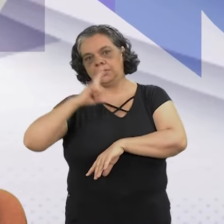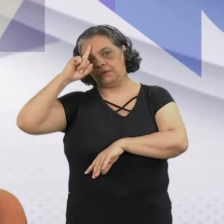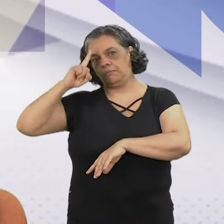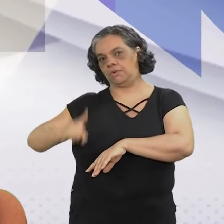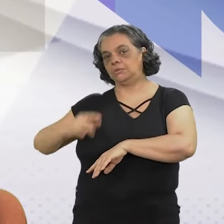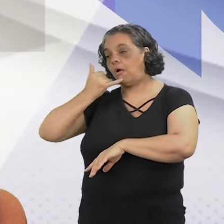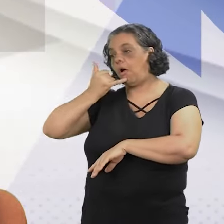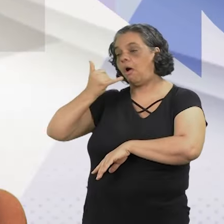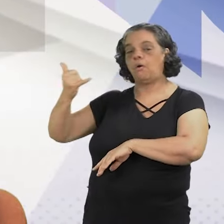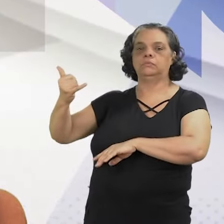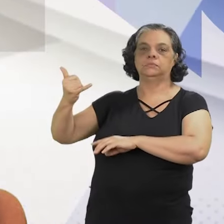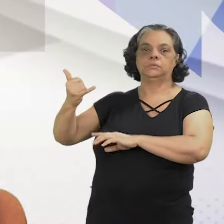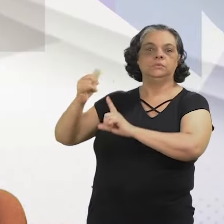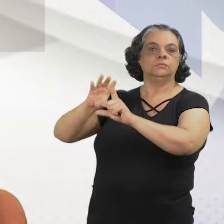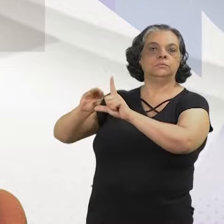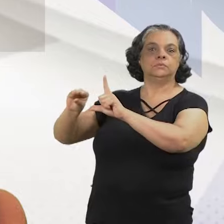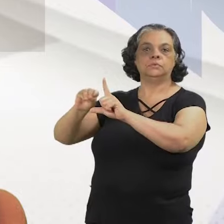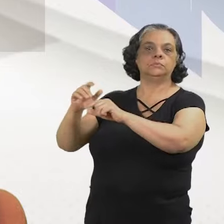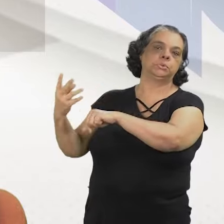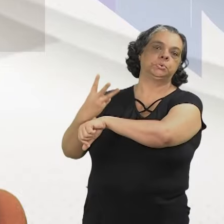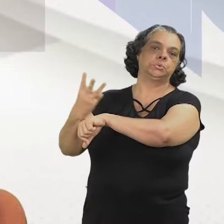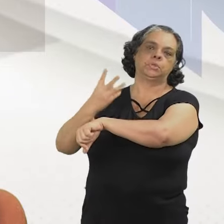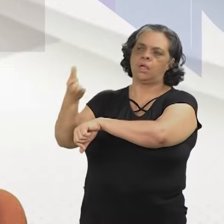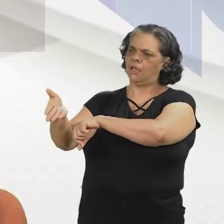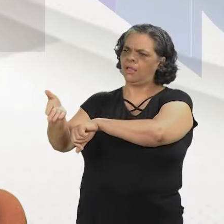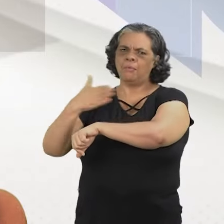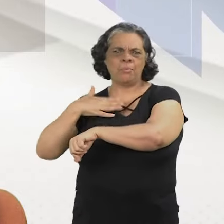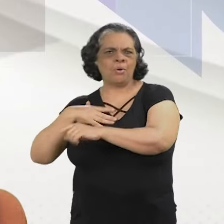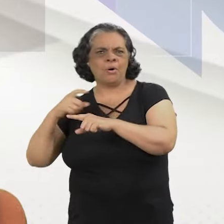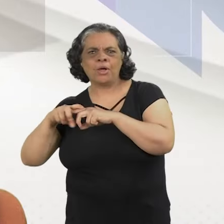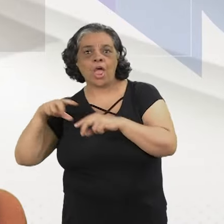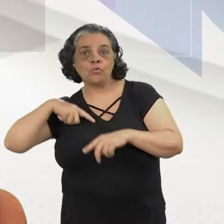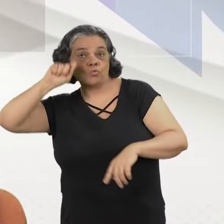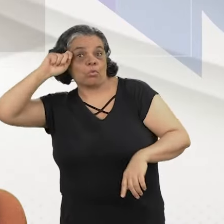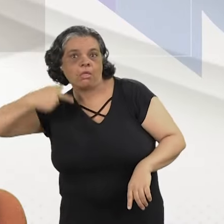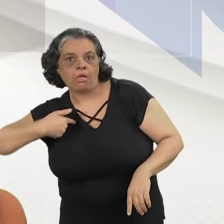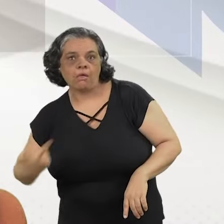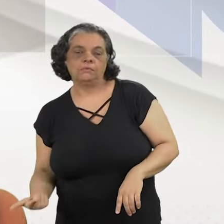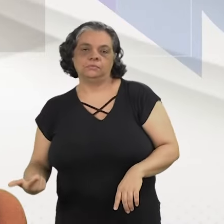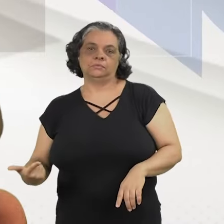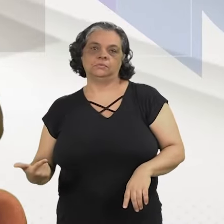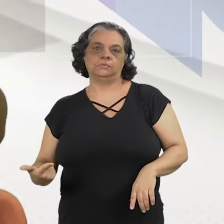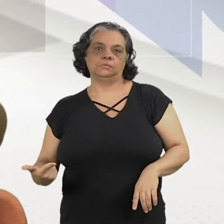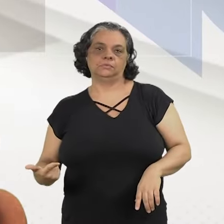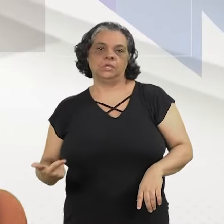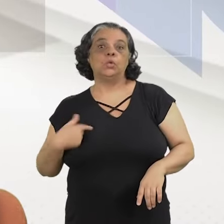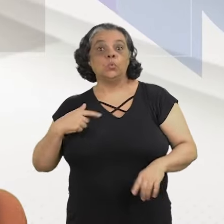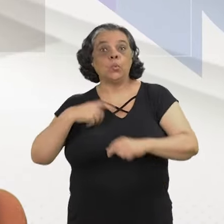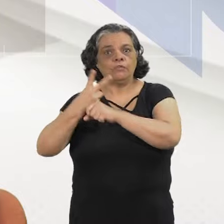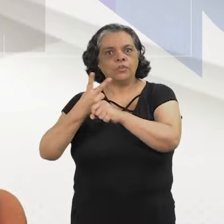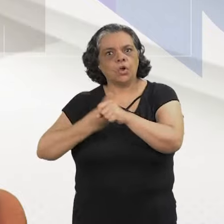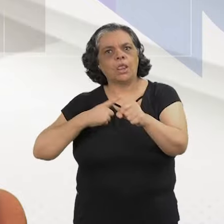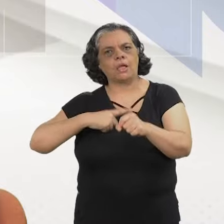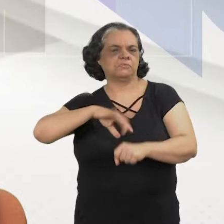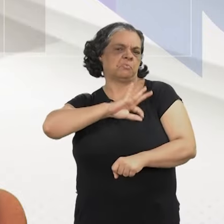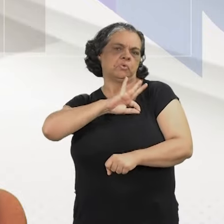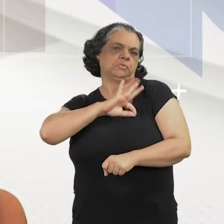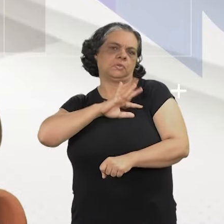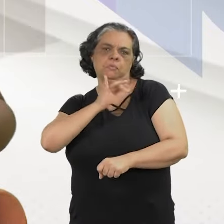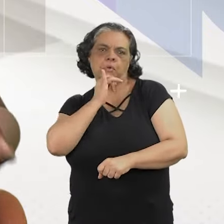de mandar áudios né no grupo de WhatsApp do perifa e dizer isso foi porque eu sou preto né numa numa violência